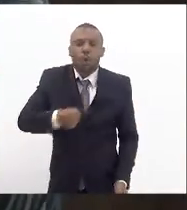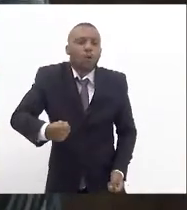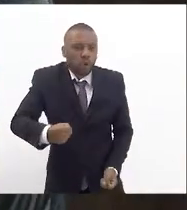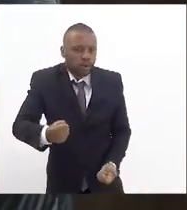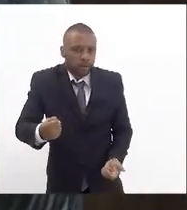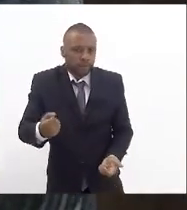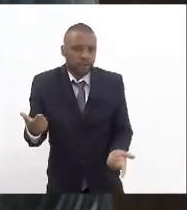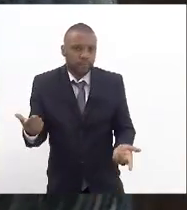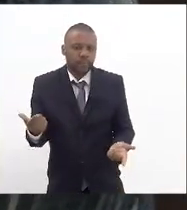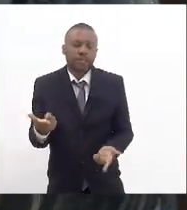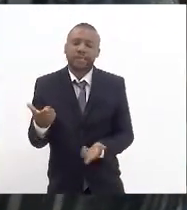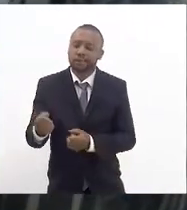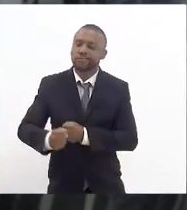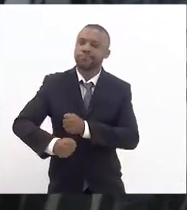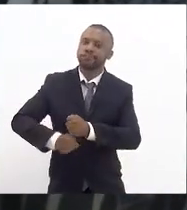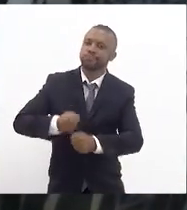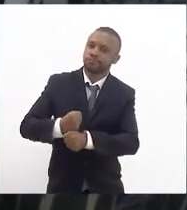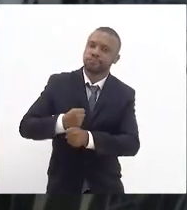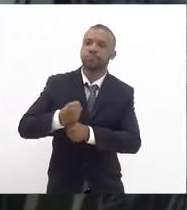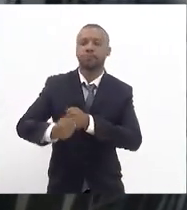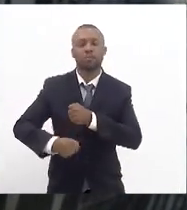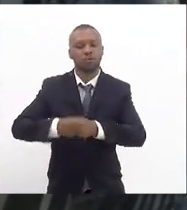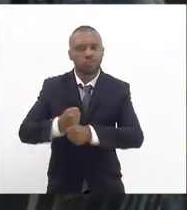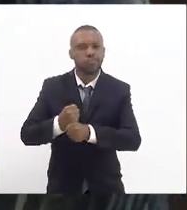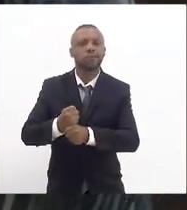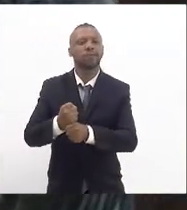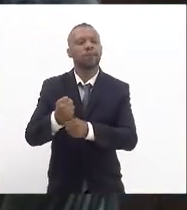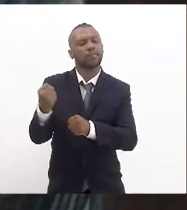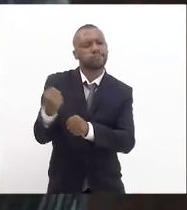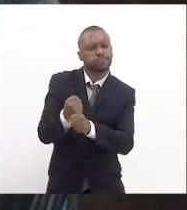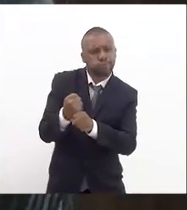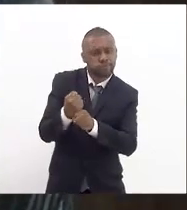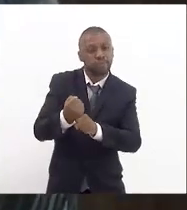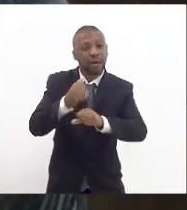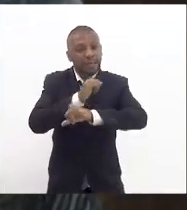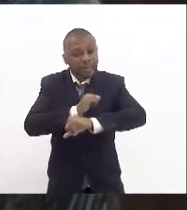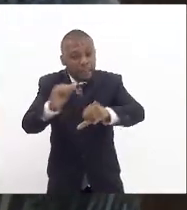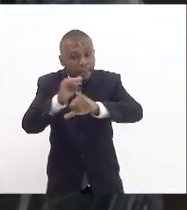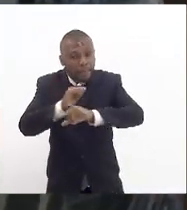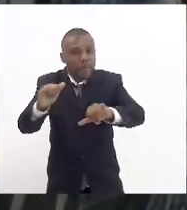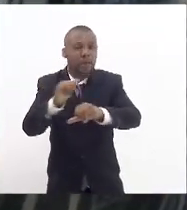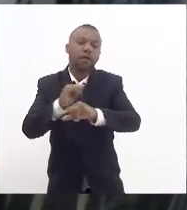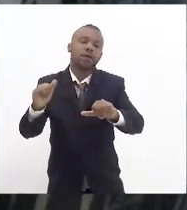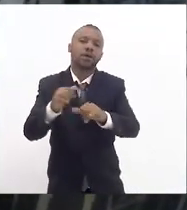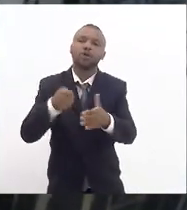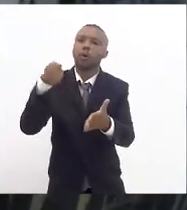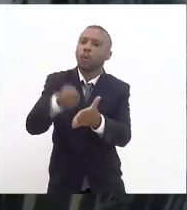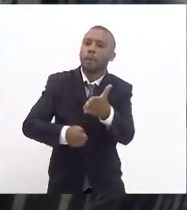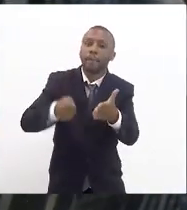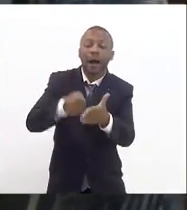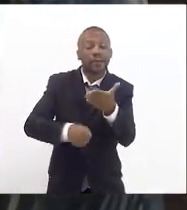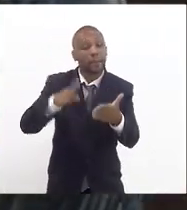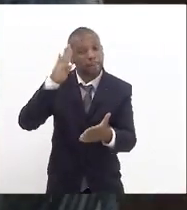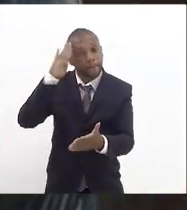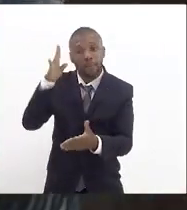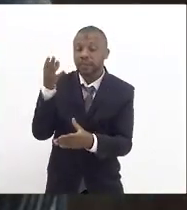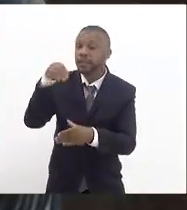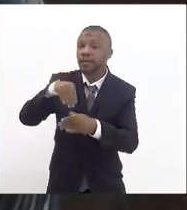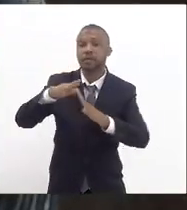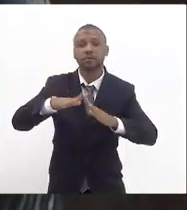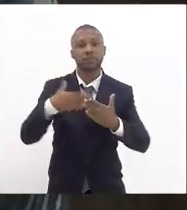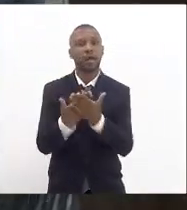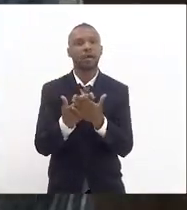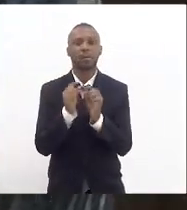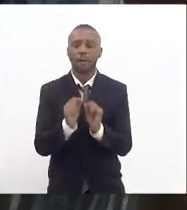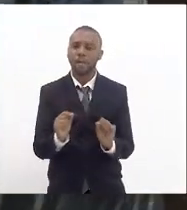que todos os anos fazem muitas campanhas durante o ano inteiro de combate, inclusive nas escolas também. A igreja